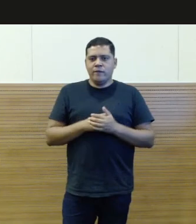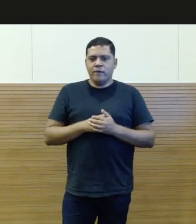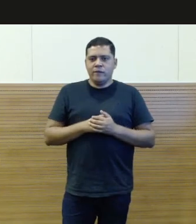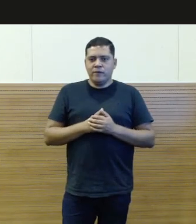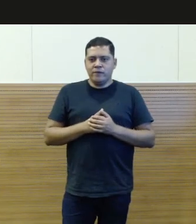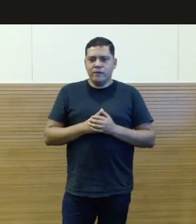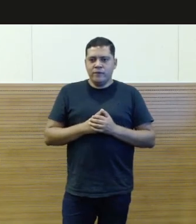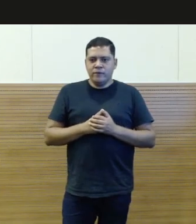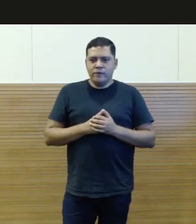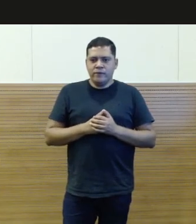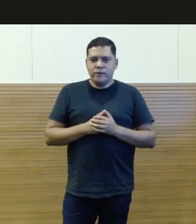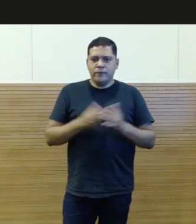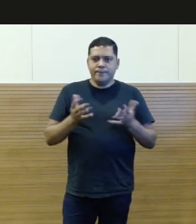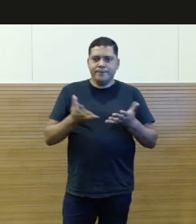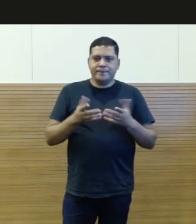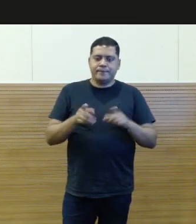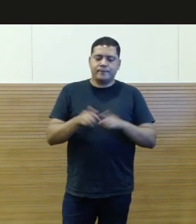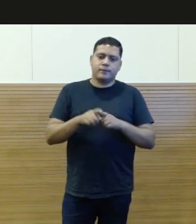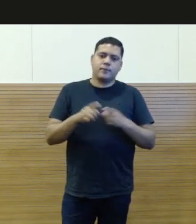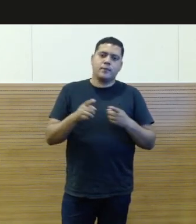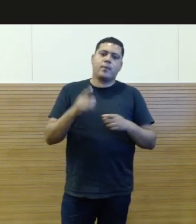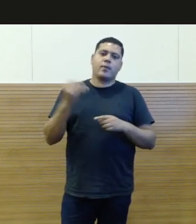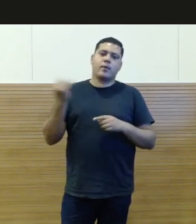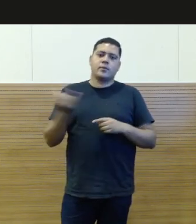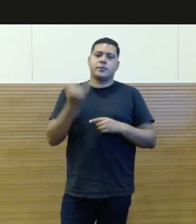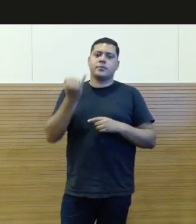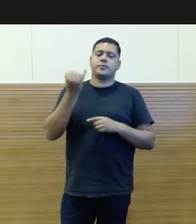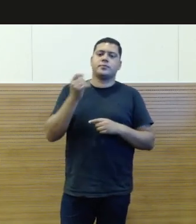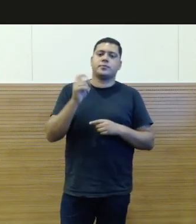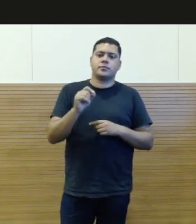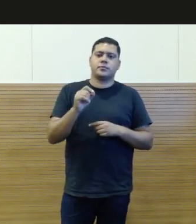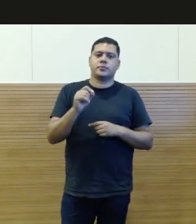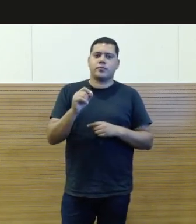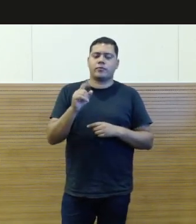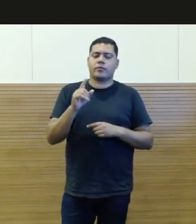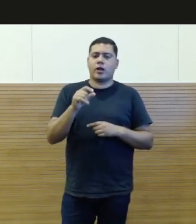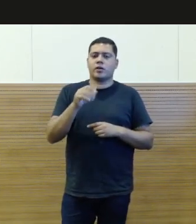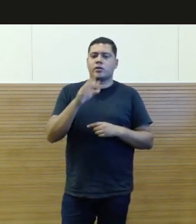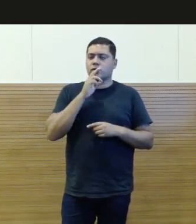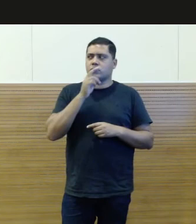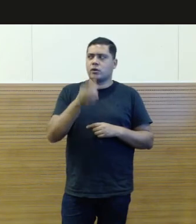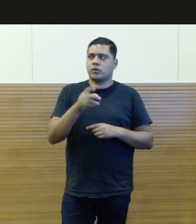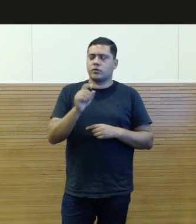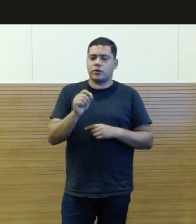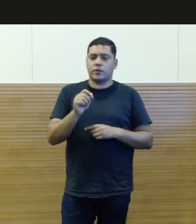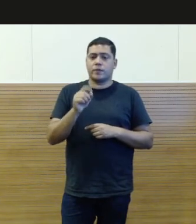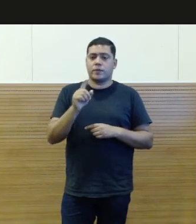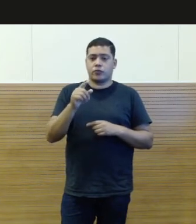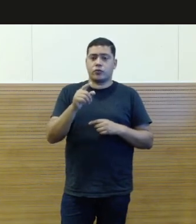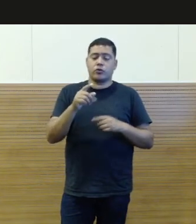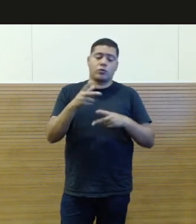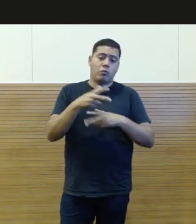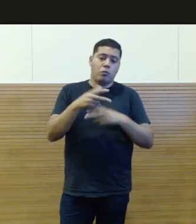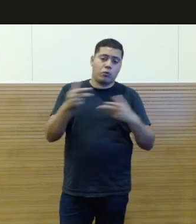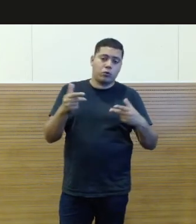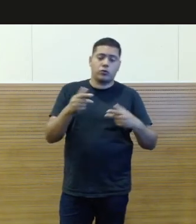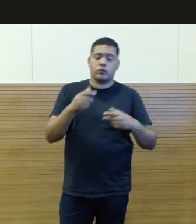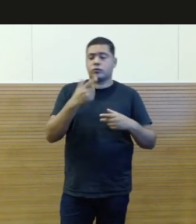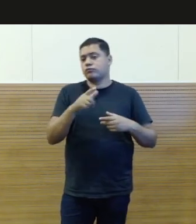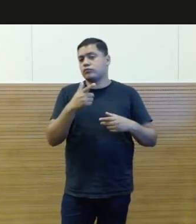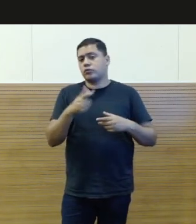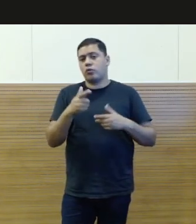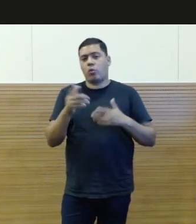né? Agora, uma outra muito importante lição desse resultado é que os produtos que não